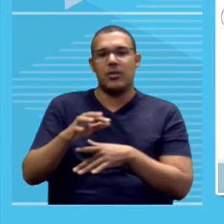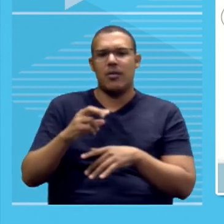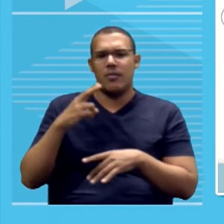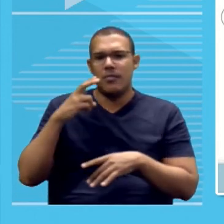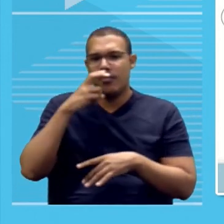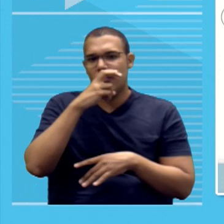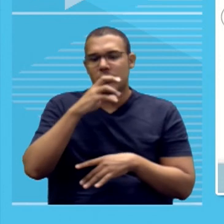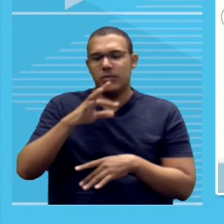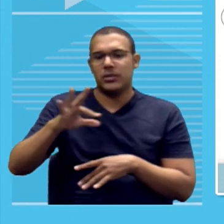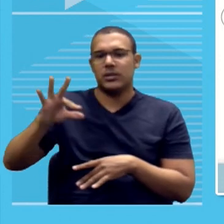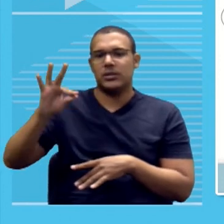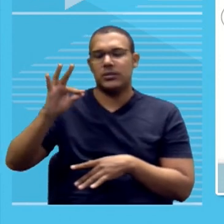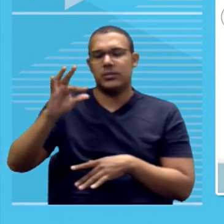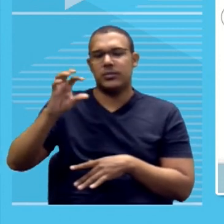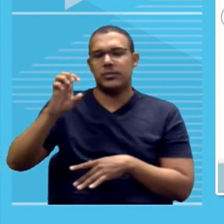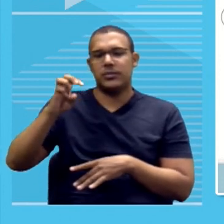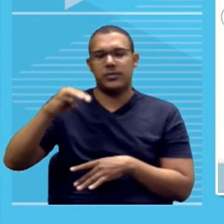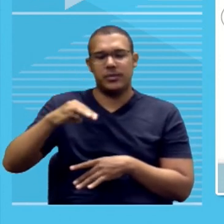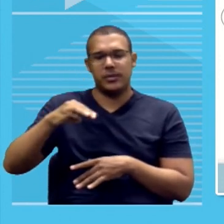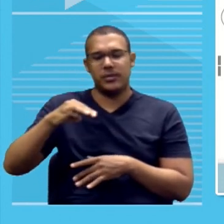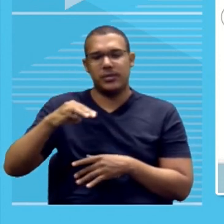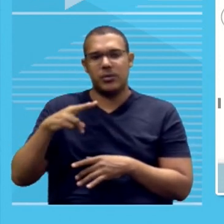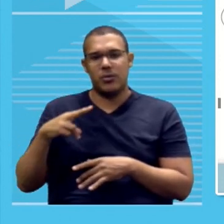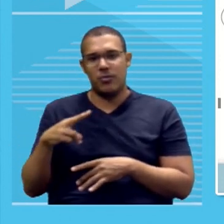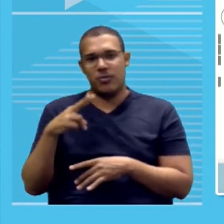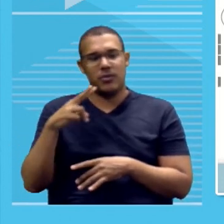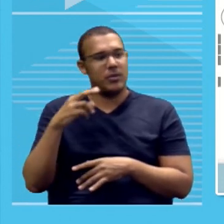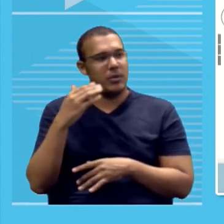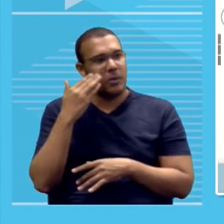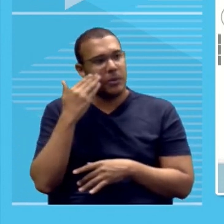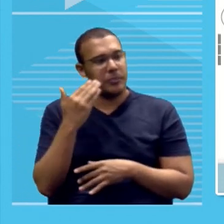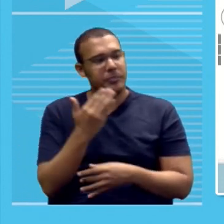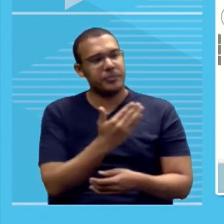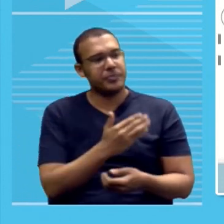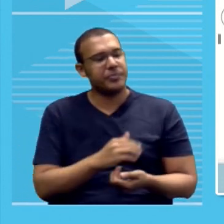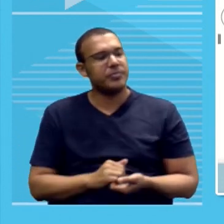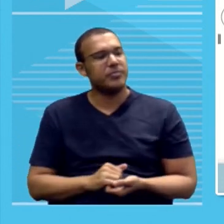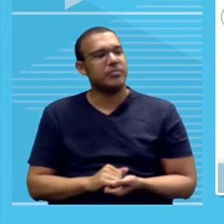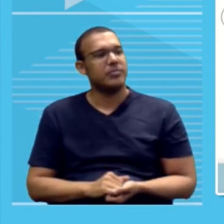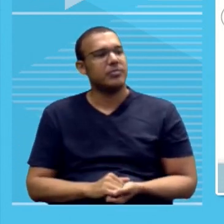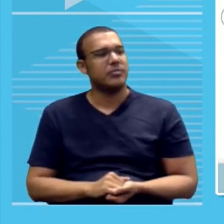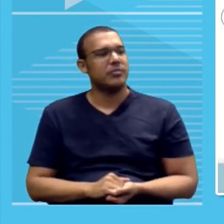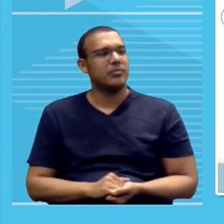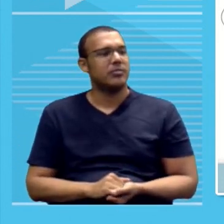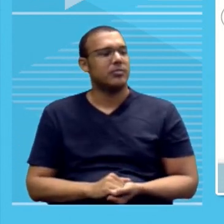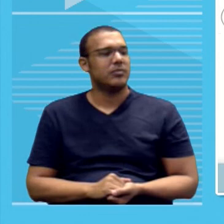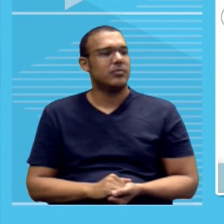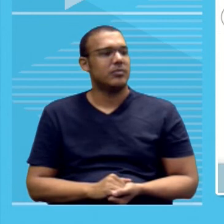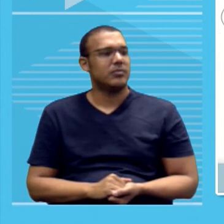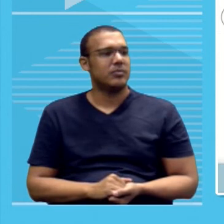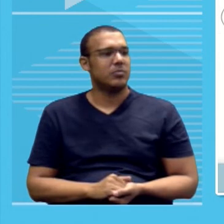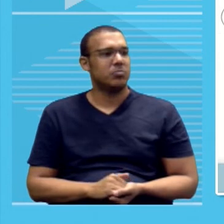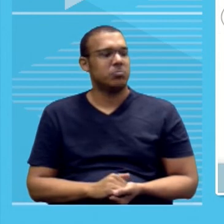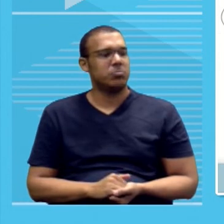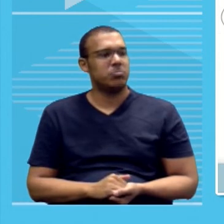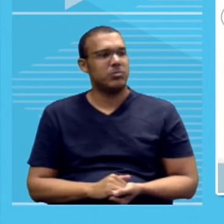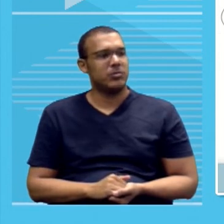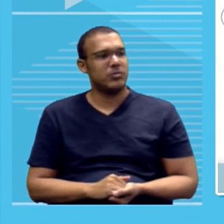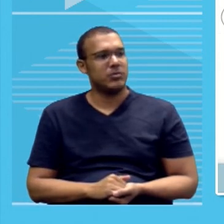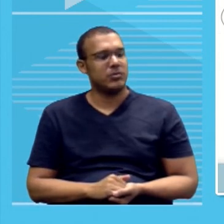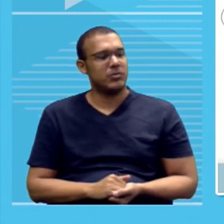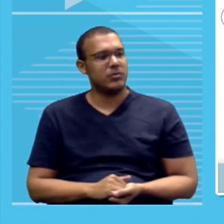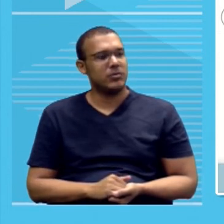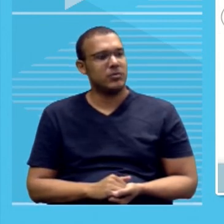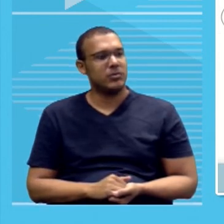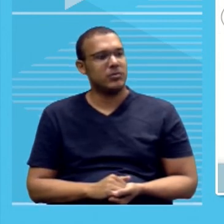né, com esse seguinte valor. A força eletromotriz aqui agora é igual a DDP, aqui está positivo, eu jogo para o